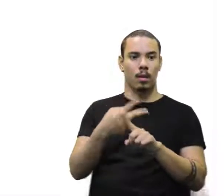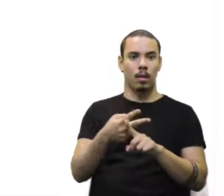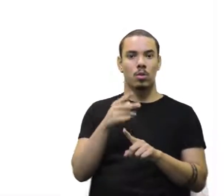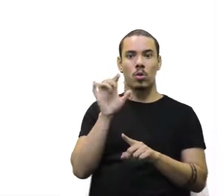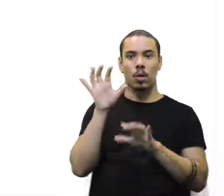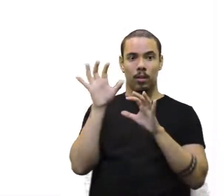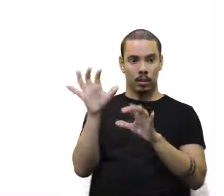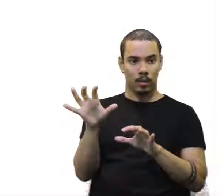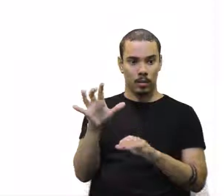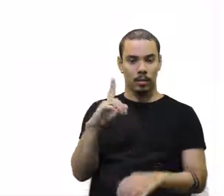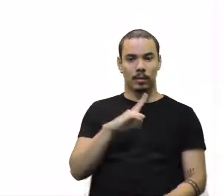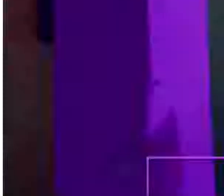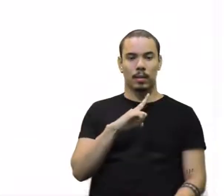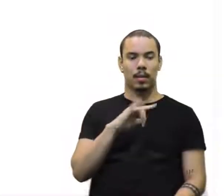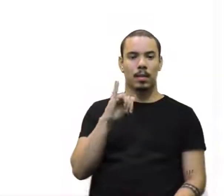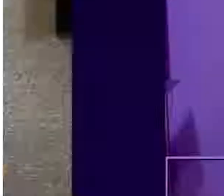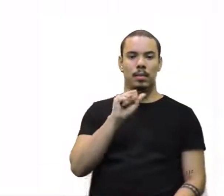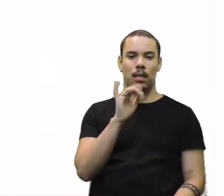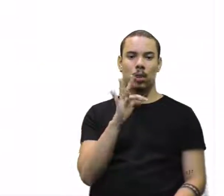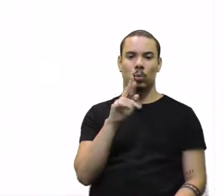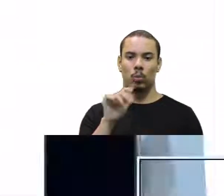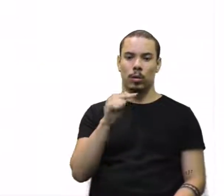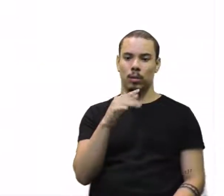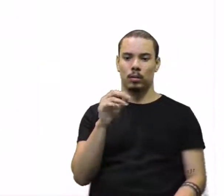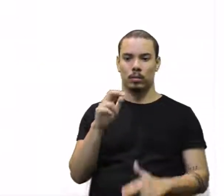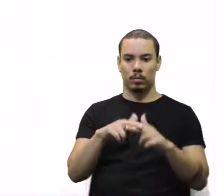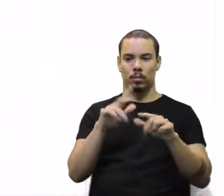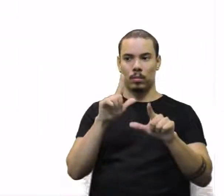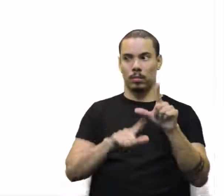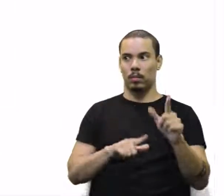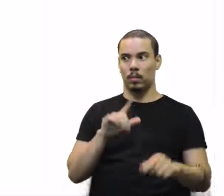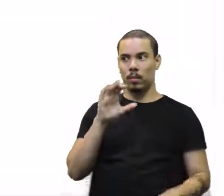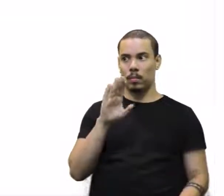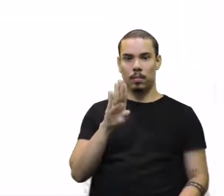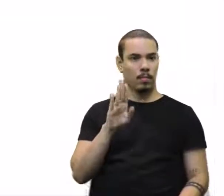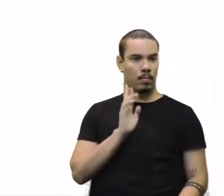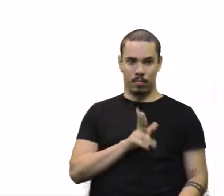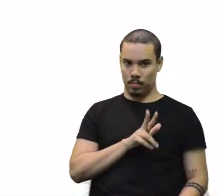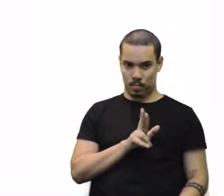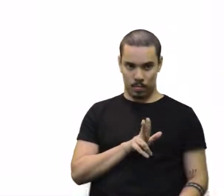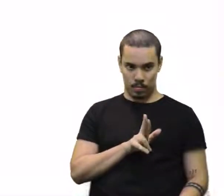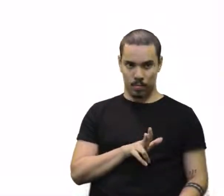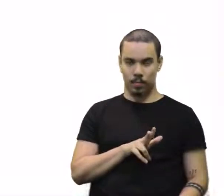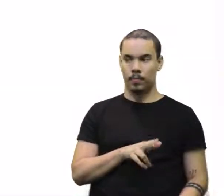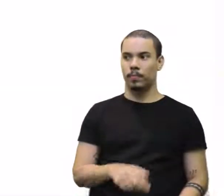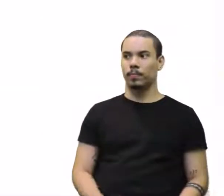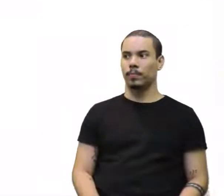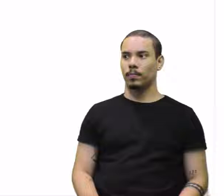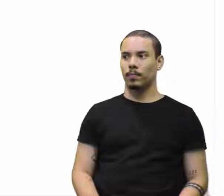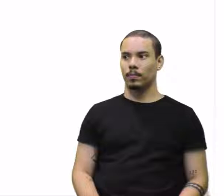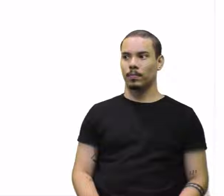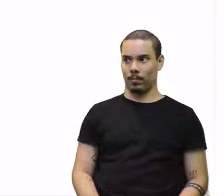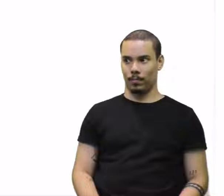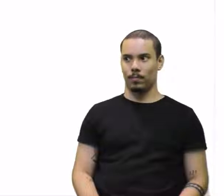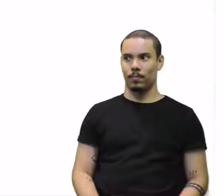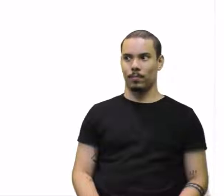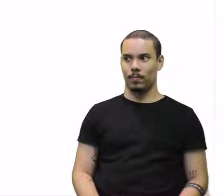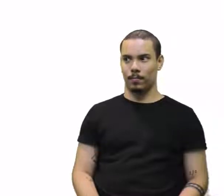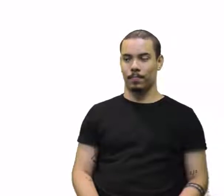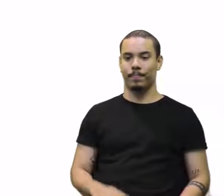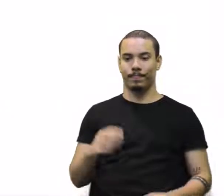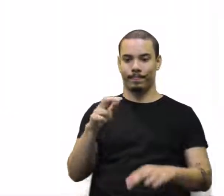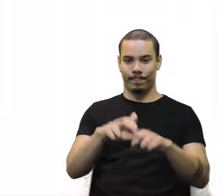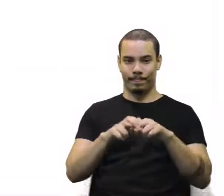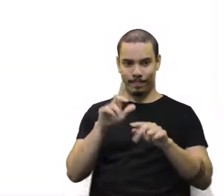caso aqui, ó, são as insaturações, por isso que a letra B não tá certa. O que mais diz? A gente sabe que a letra A tá correta. Na letra